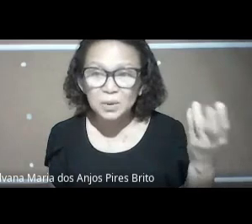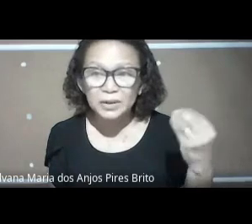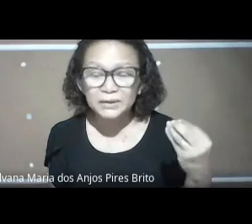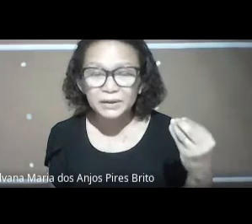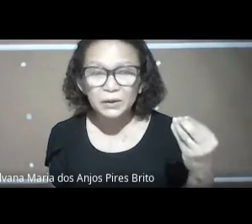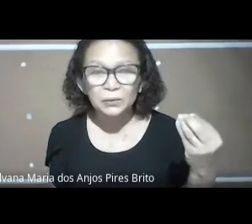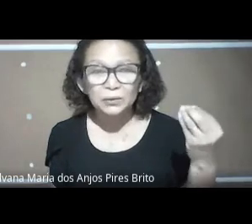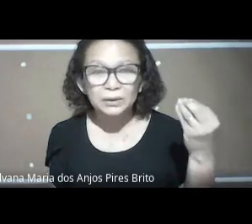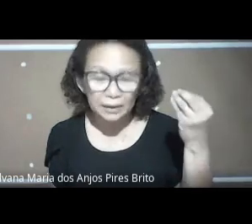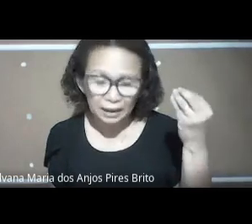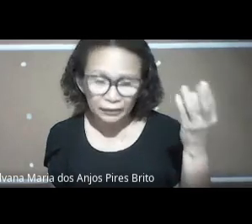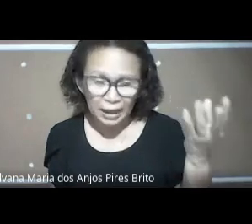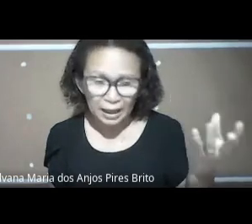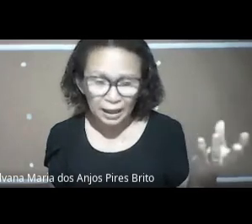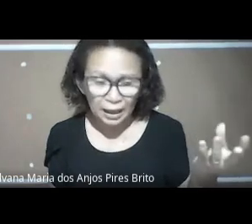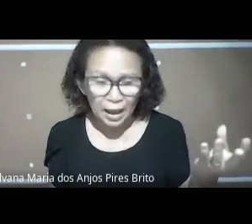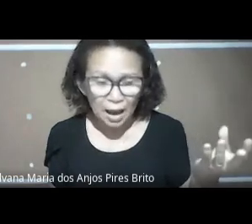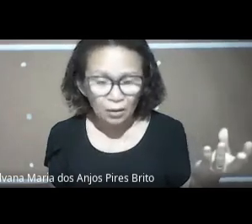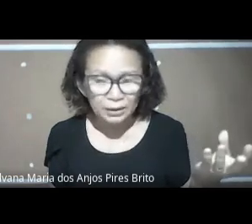de 2005